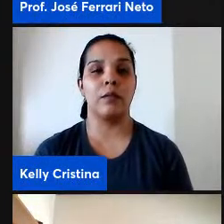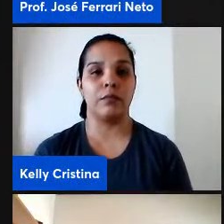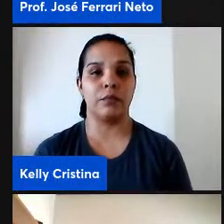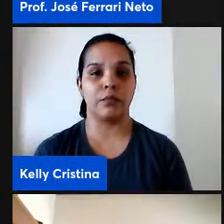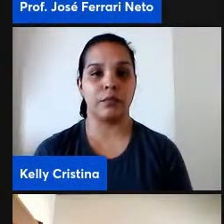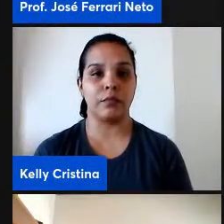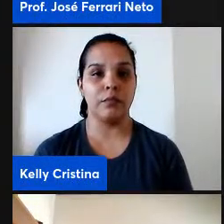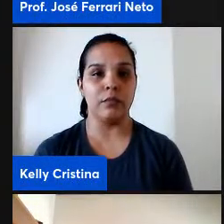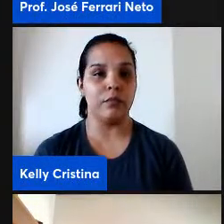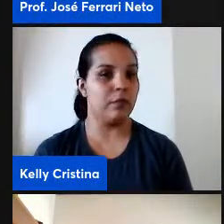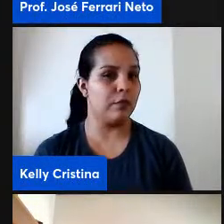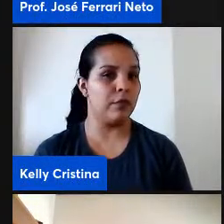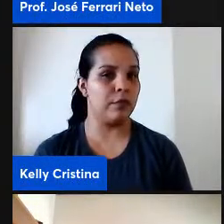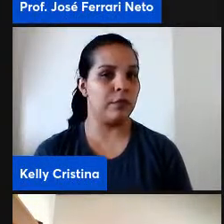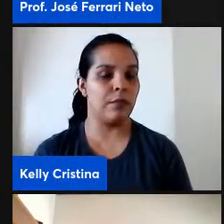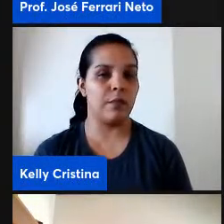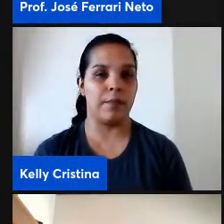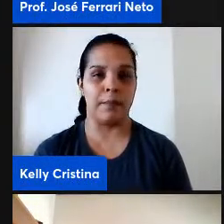fechado.